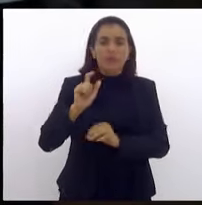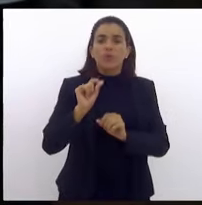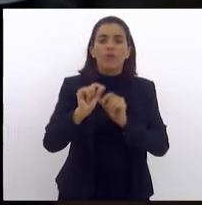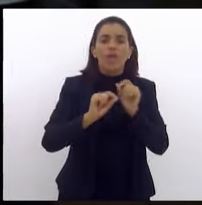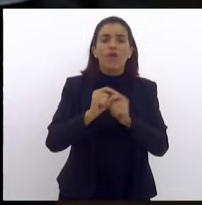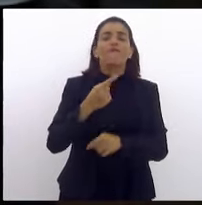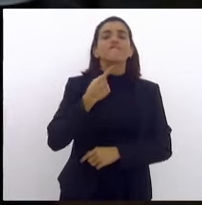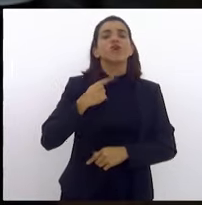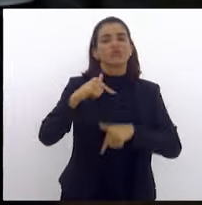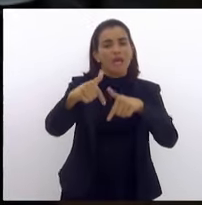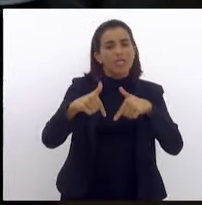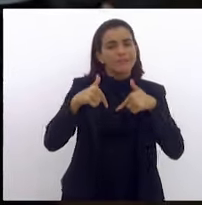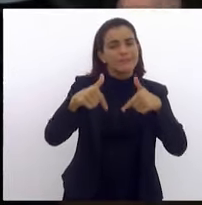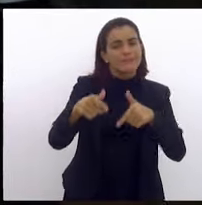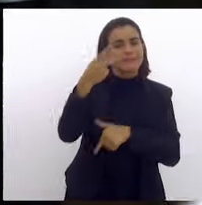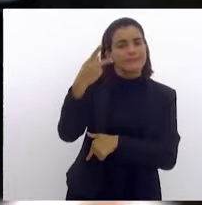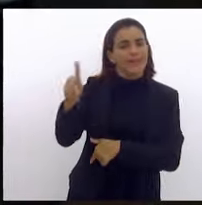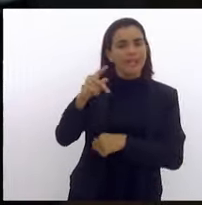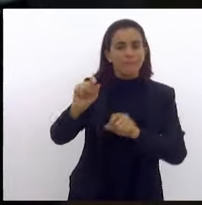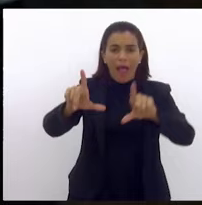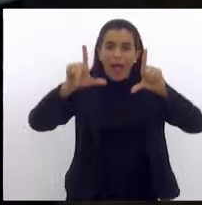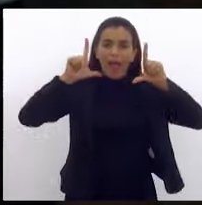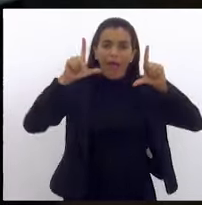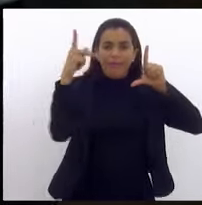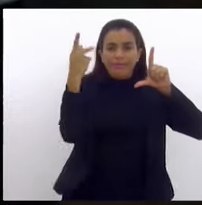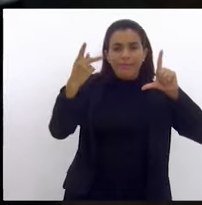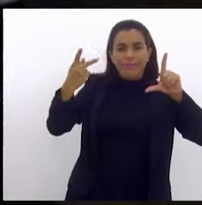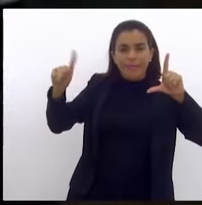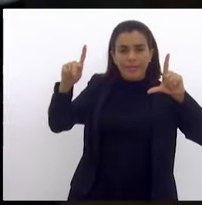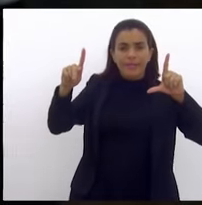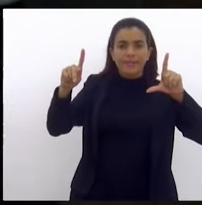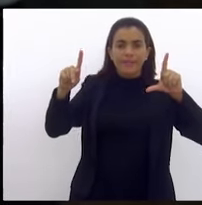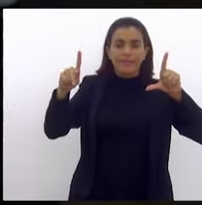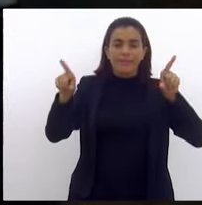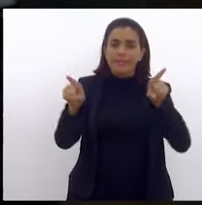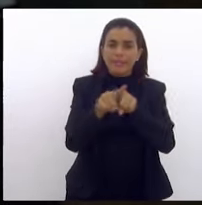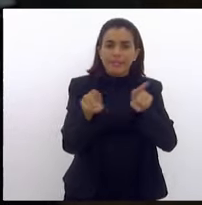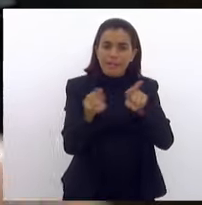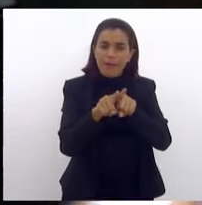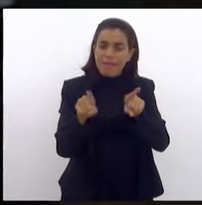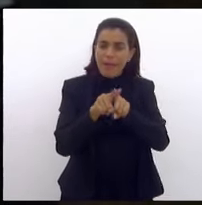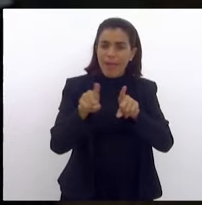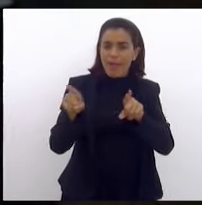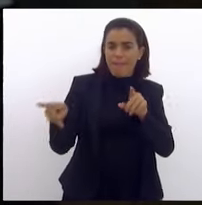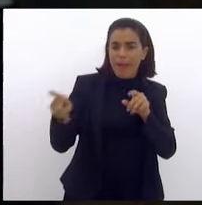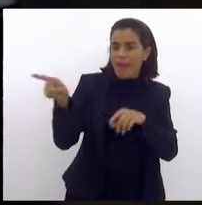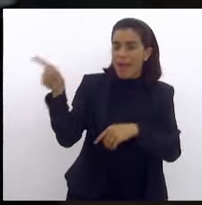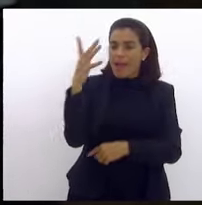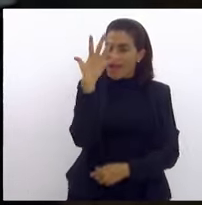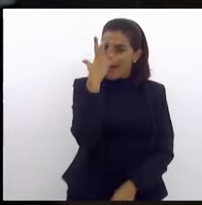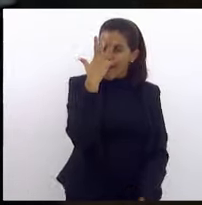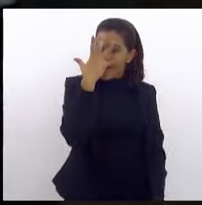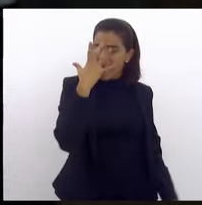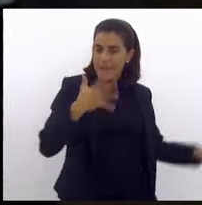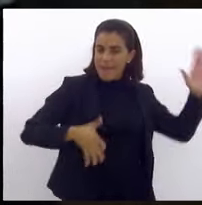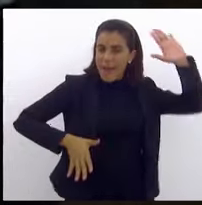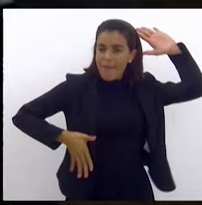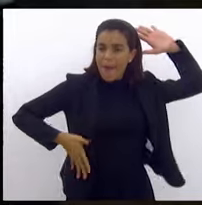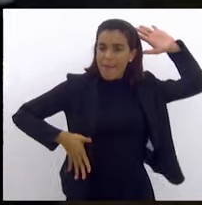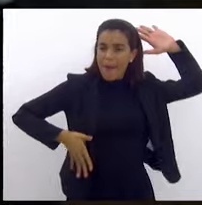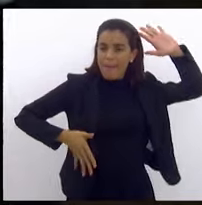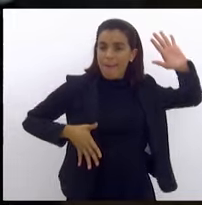seu deleite, para o seu glamour, para a sua caracterização de malandro ao lado